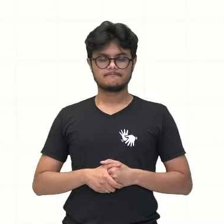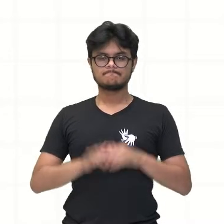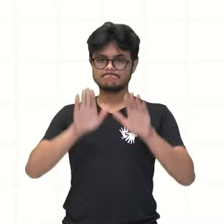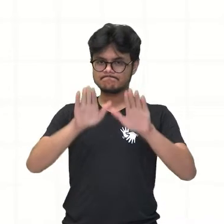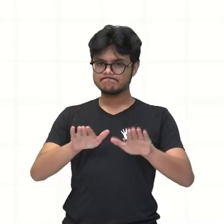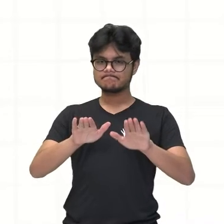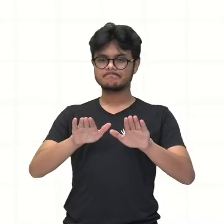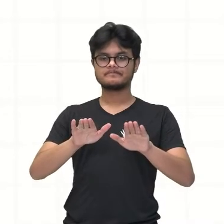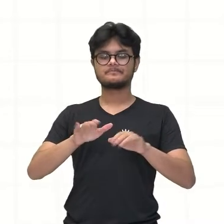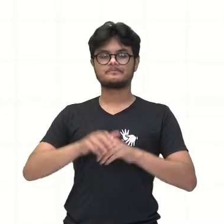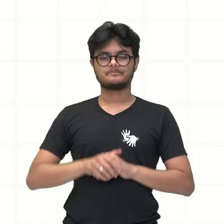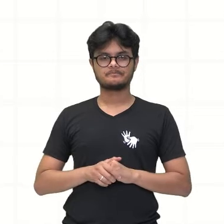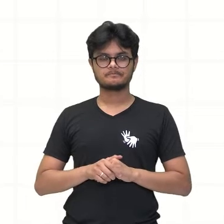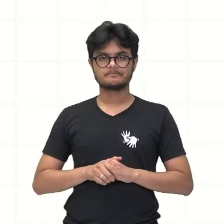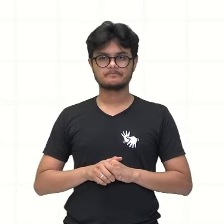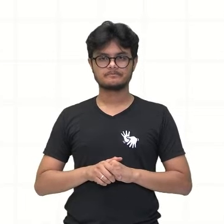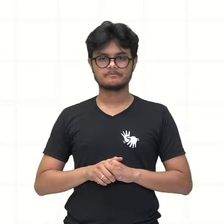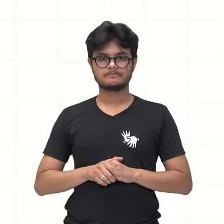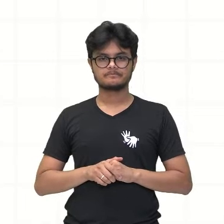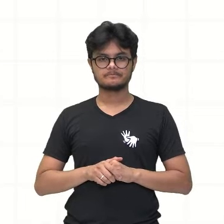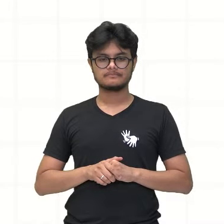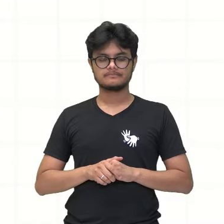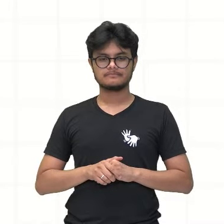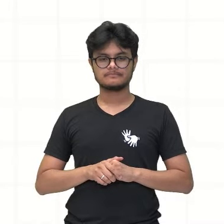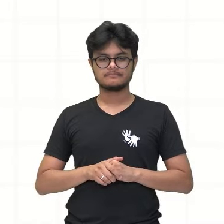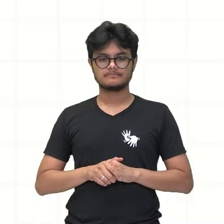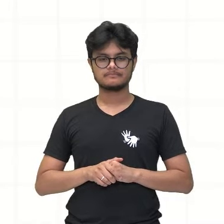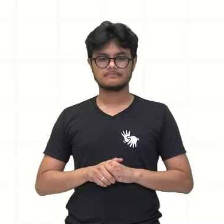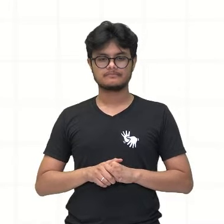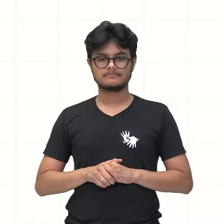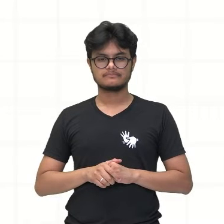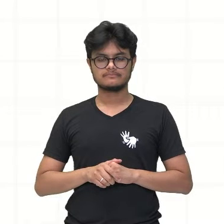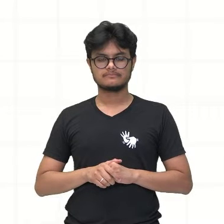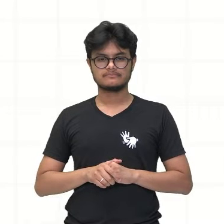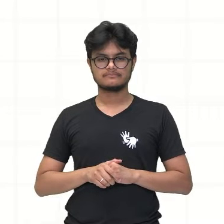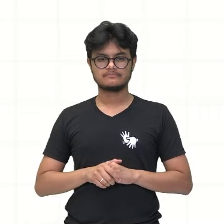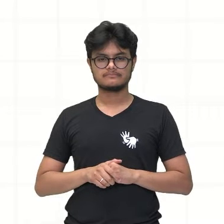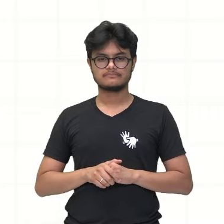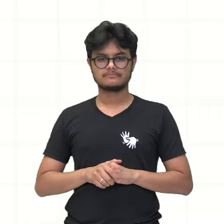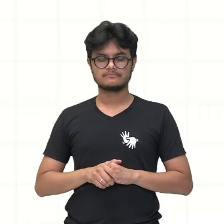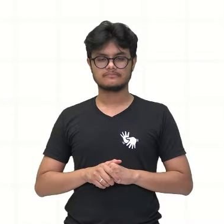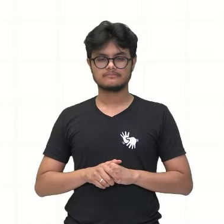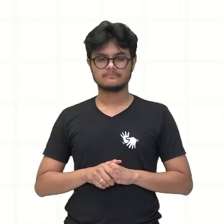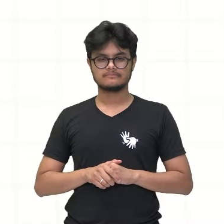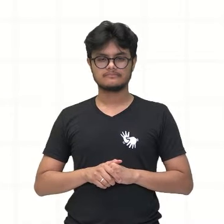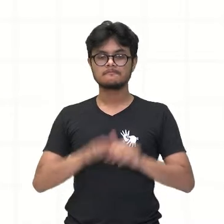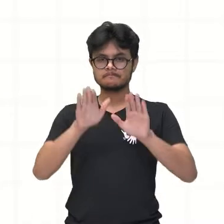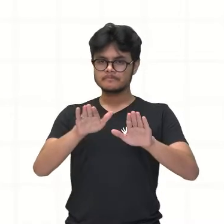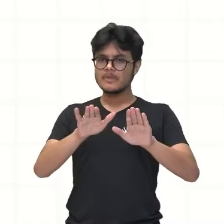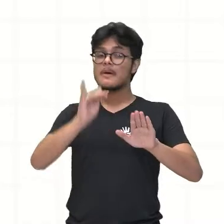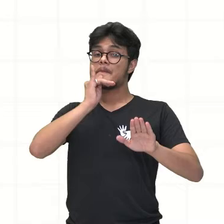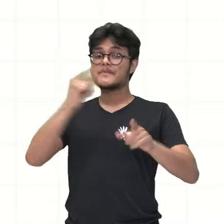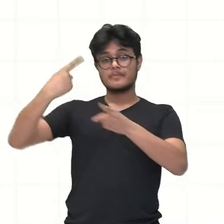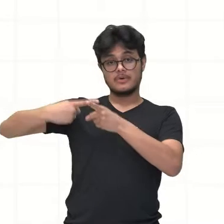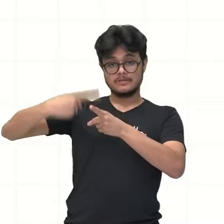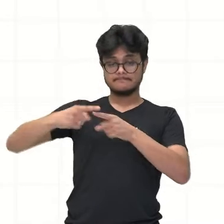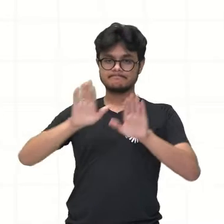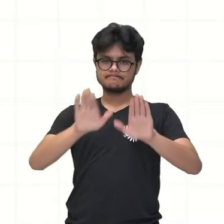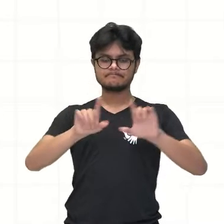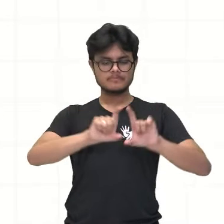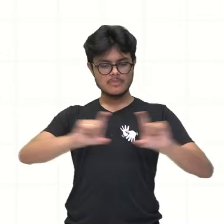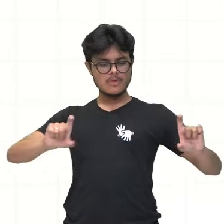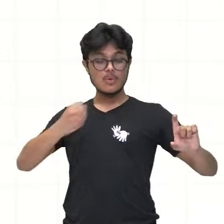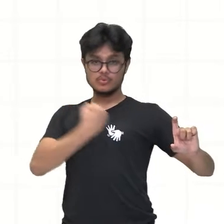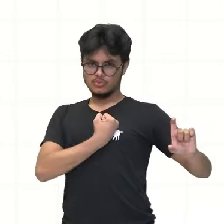do meio, eu preciso colocar os meus números em ordem, pode ser crescente ou decrescente, né? Digamos